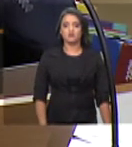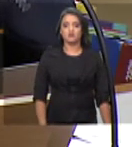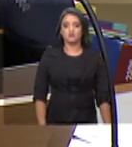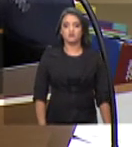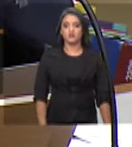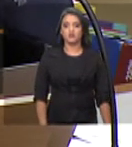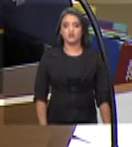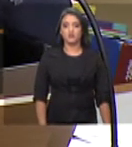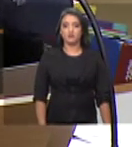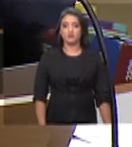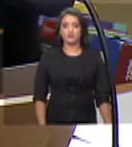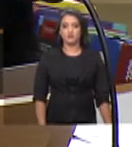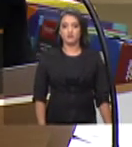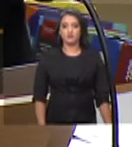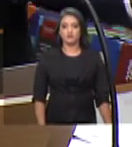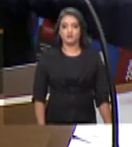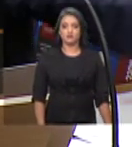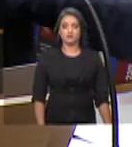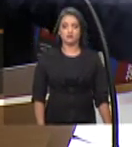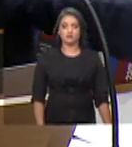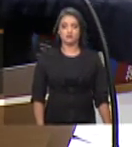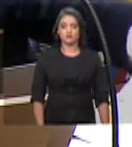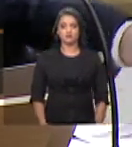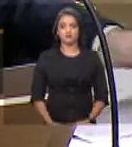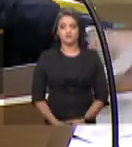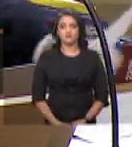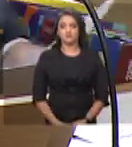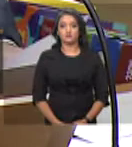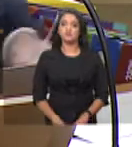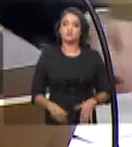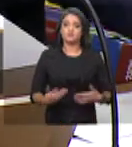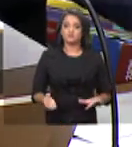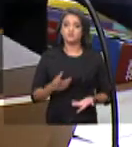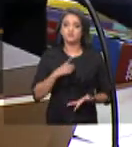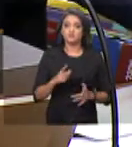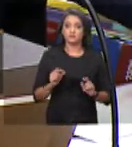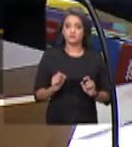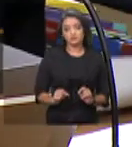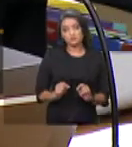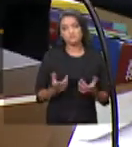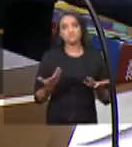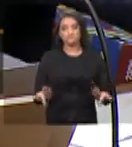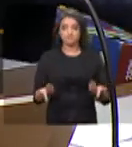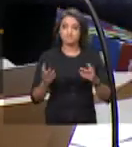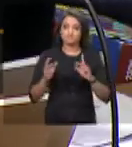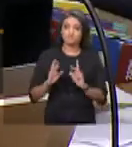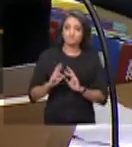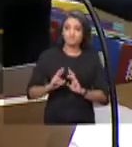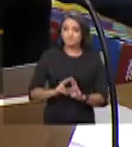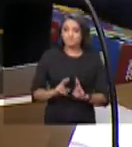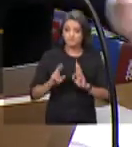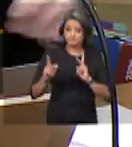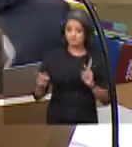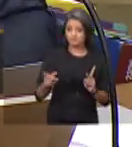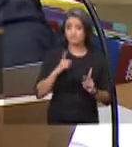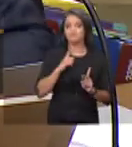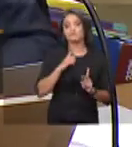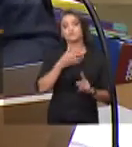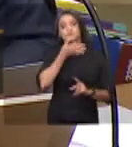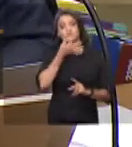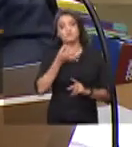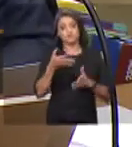e aqui é uma divergência específica novamente com as devidas vendas ao eminente relator